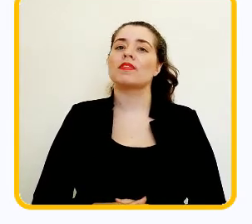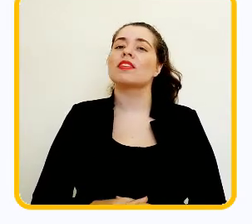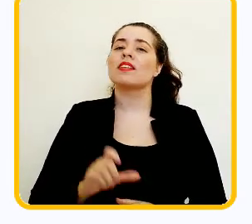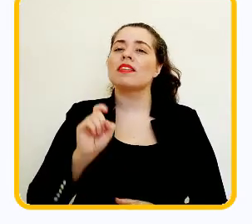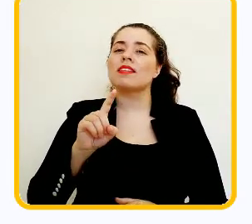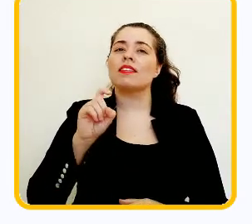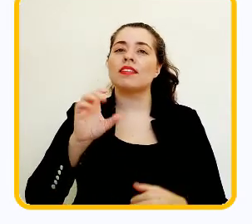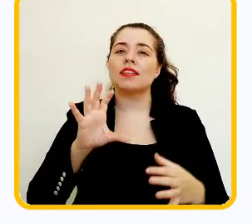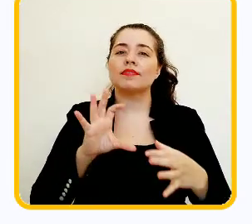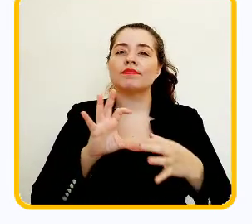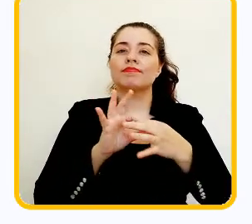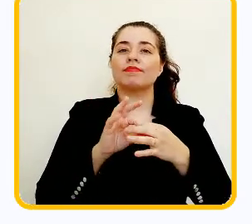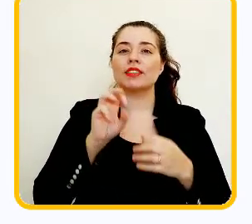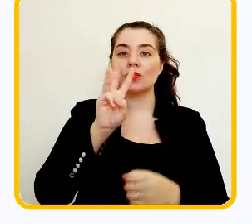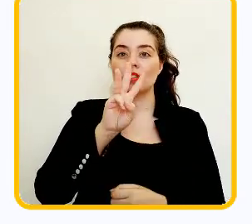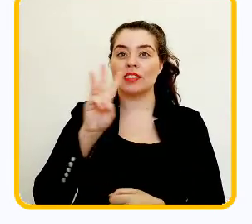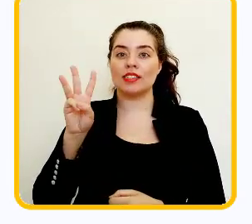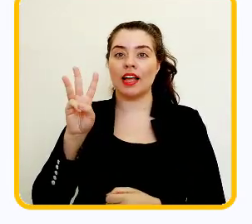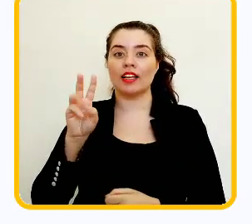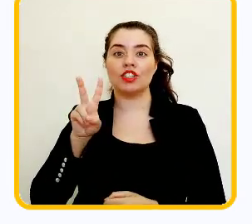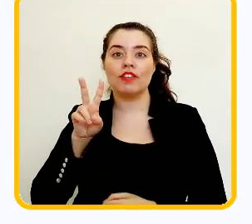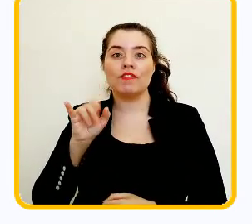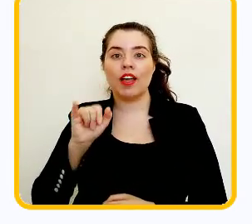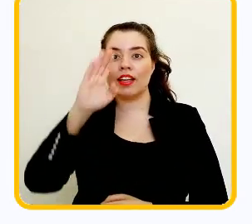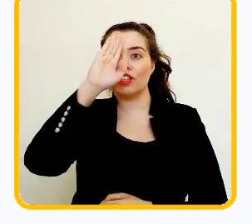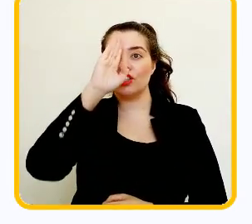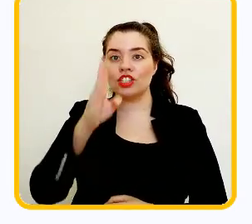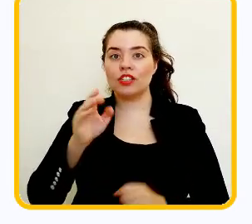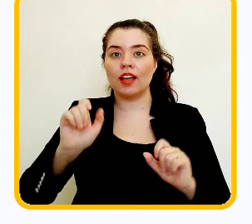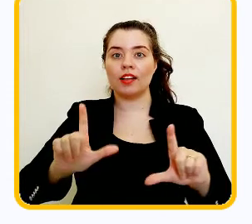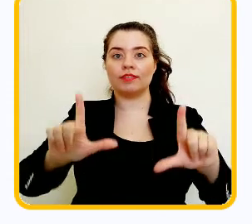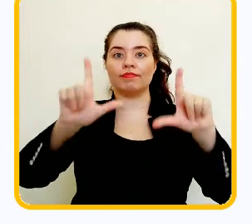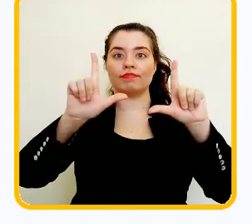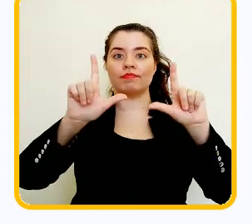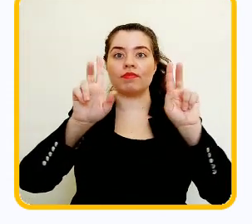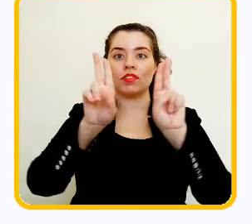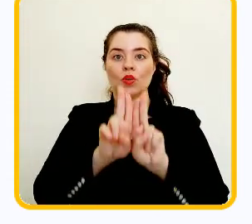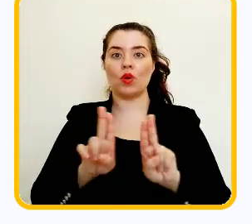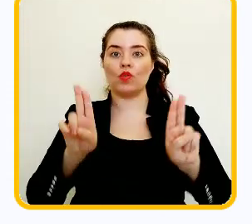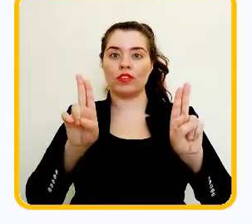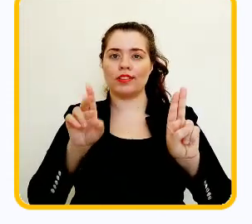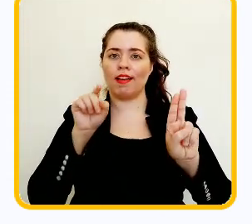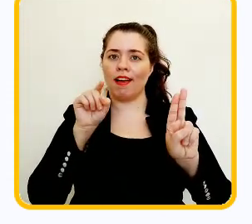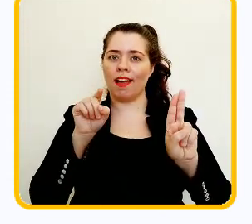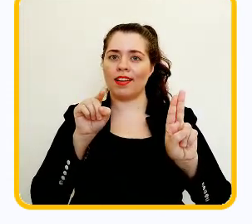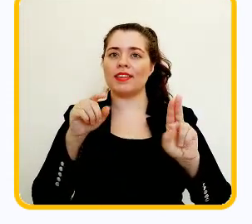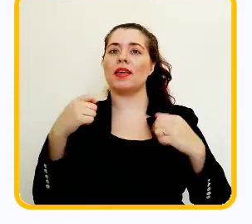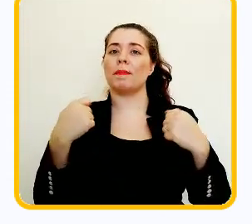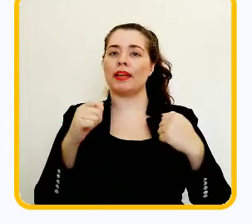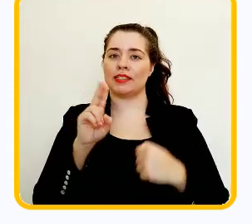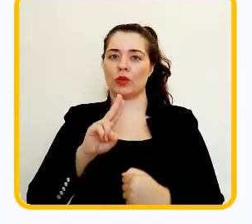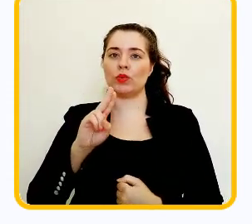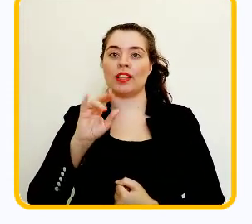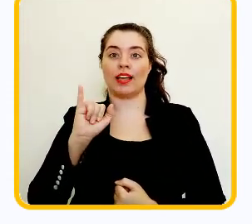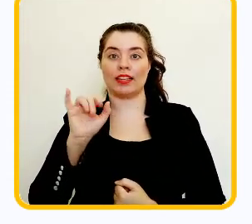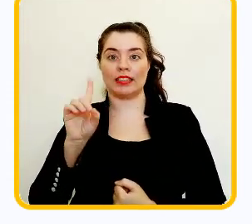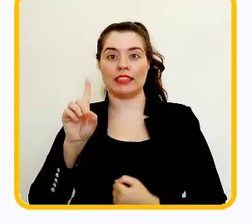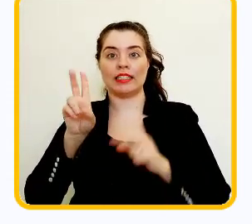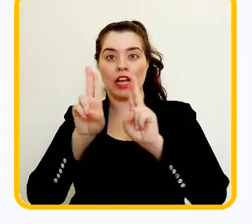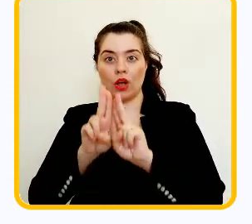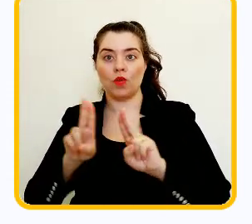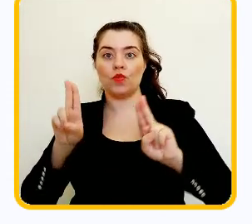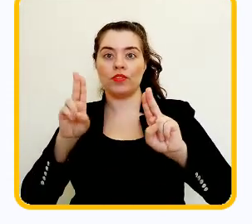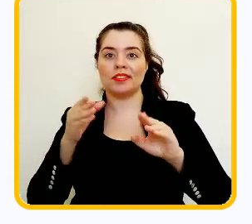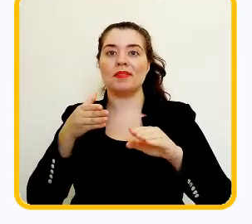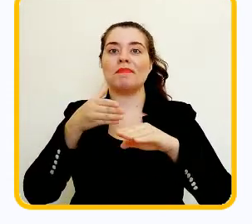site. Você será direcionado à página do Sistema de Autenticação Centralizada da UFSC. Você vai utilizar o seu ID UFSC para